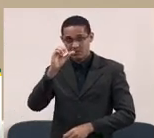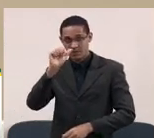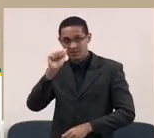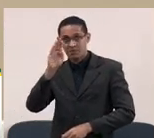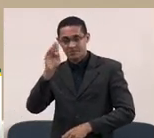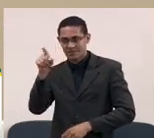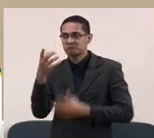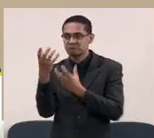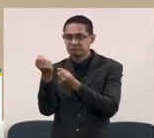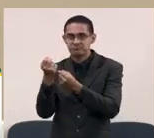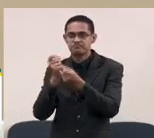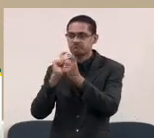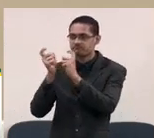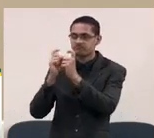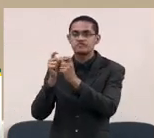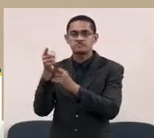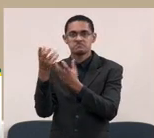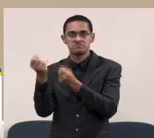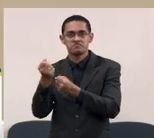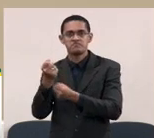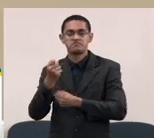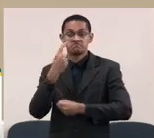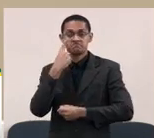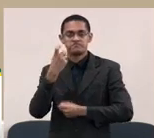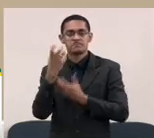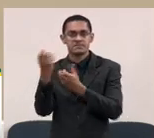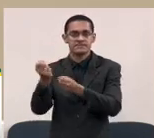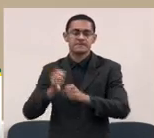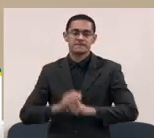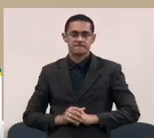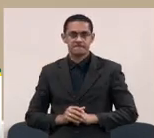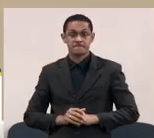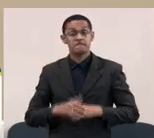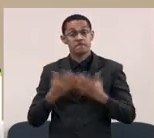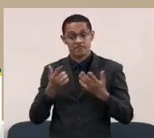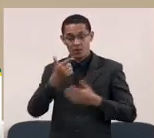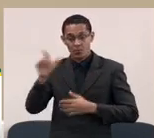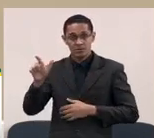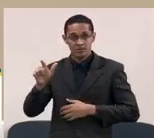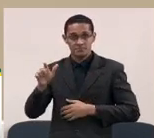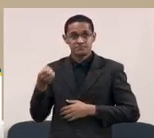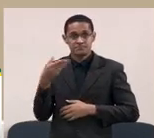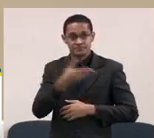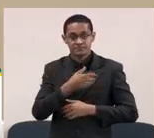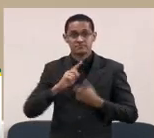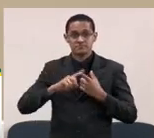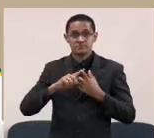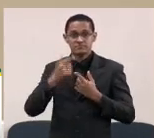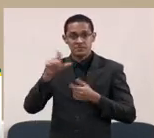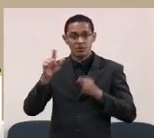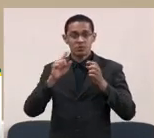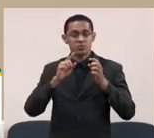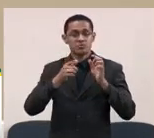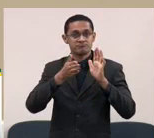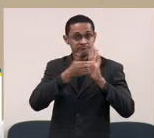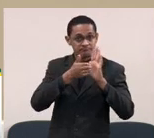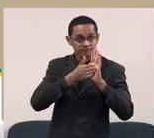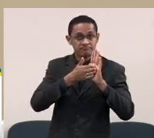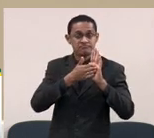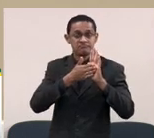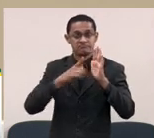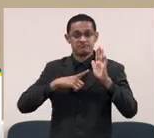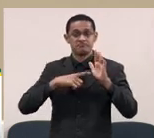muita felicidade essa possibilidade. Além dessa inovação da gestão pública, nosso outro planejamento